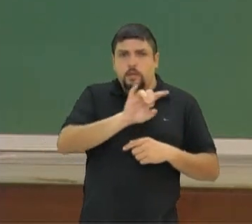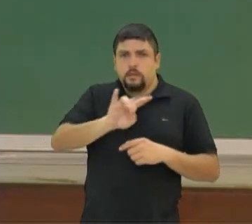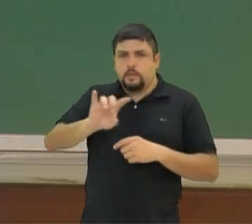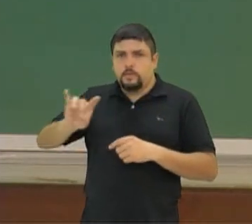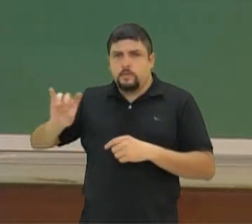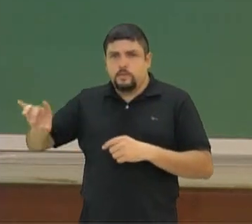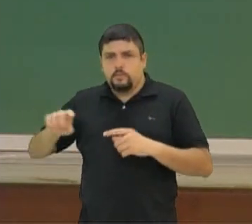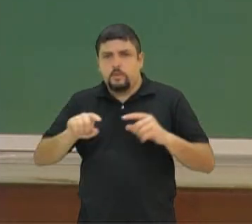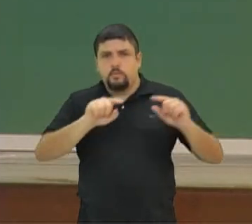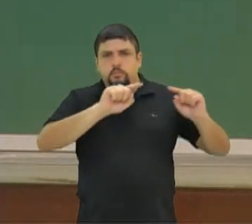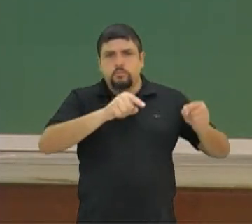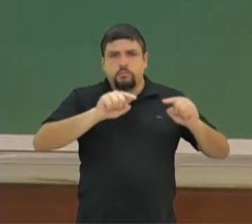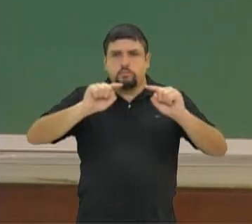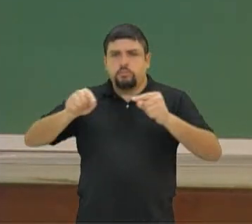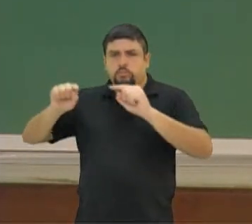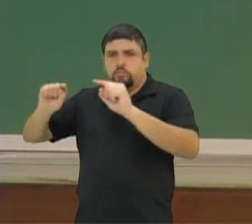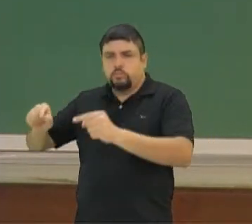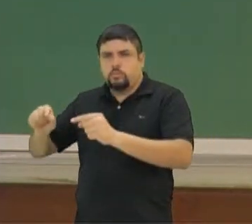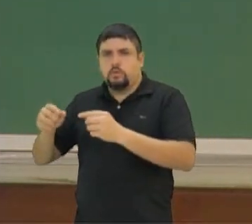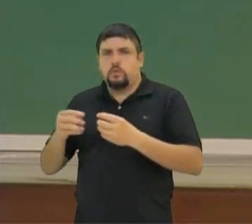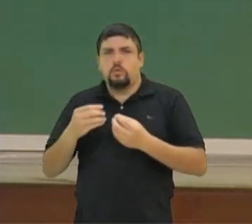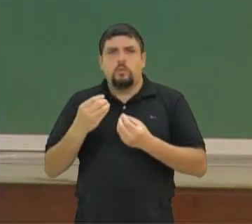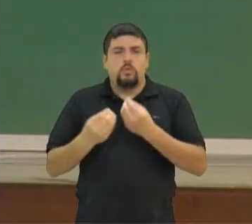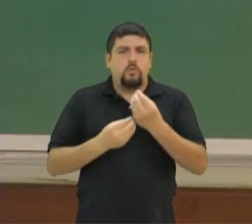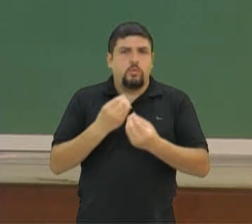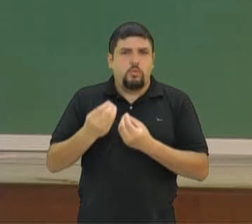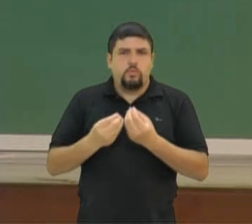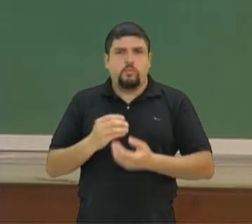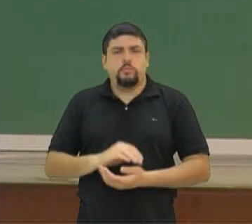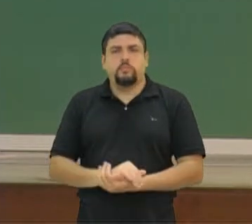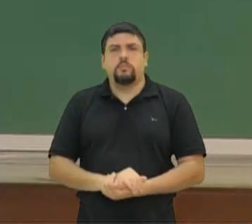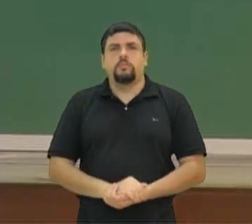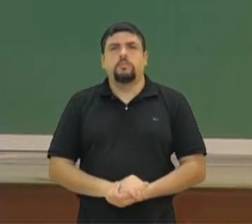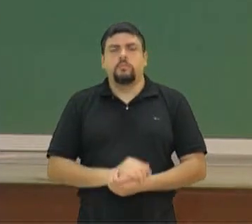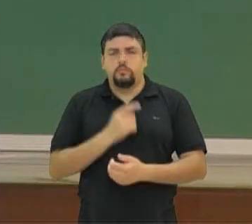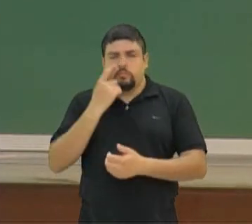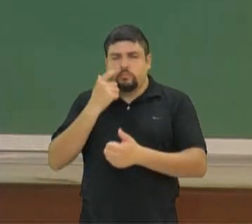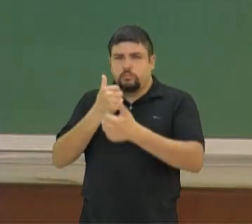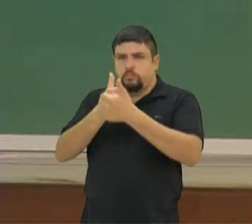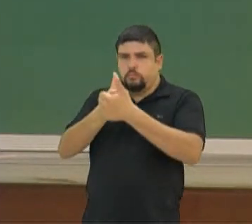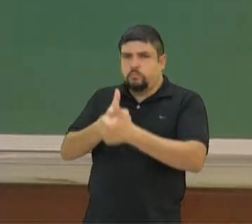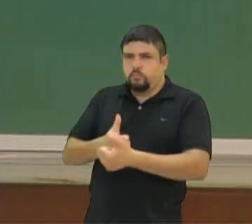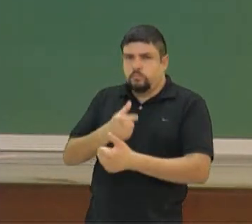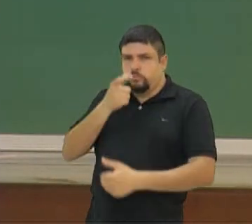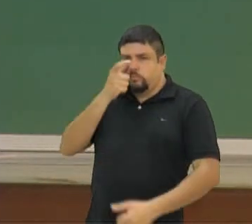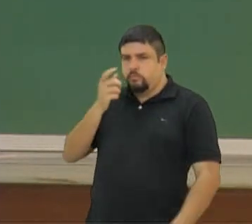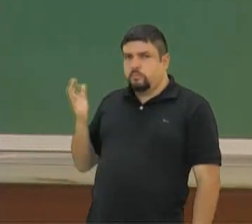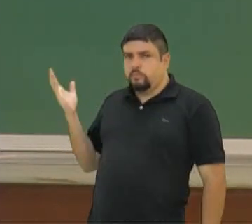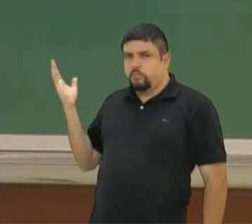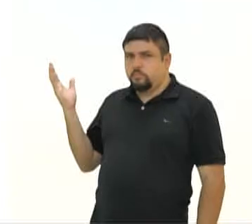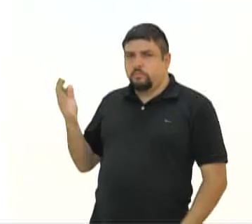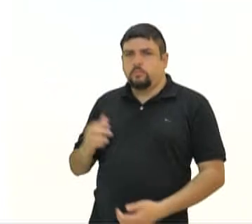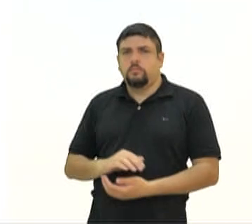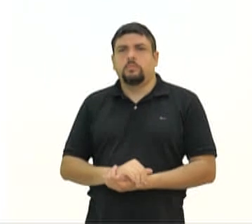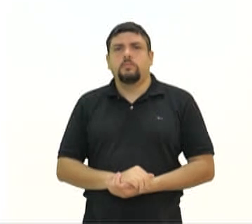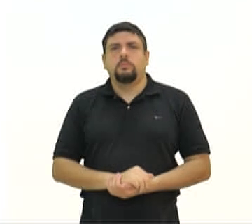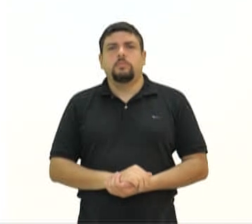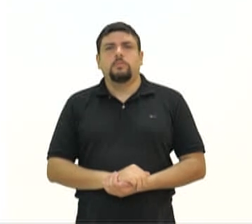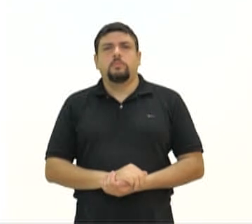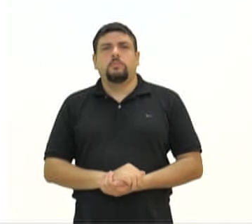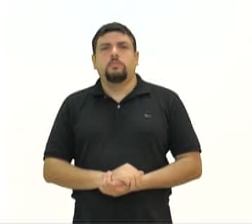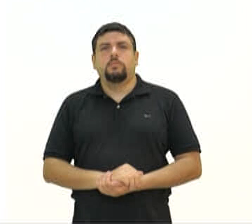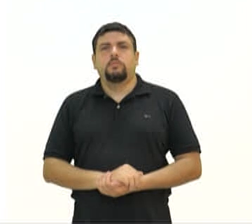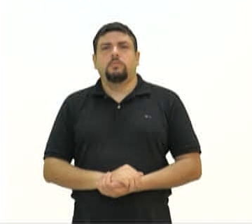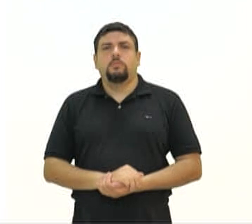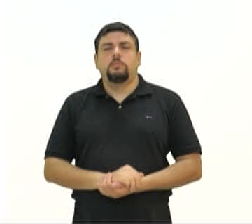termos. X à quarta vezes 4, menos 4x à quarta. Professor, aqui está 6. Por quê? Porque não é só essa